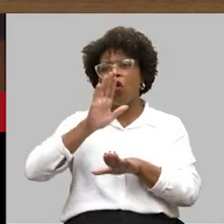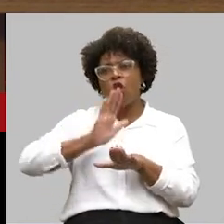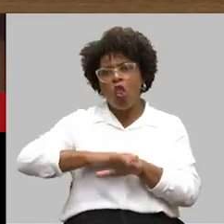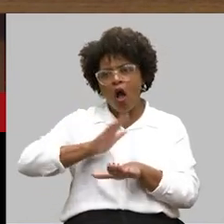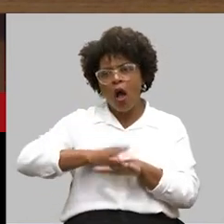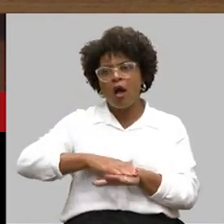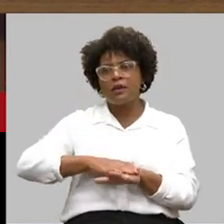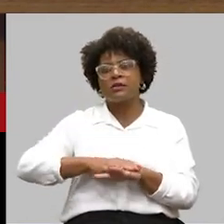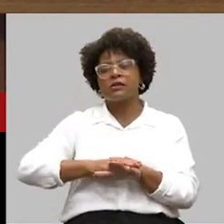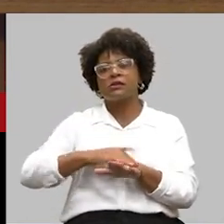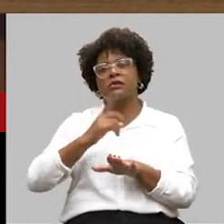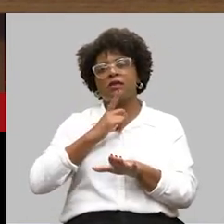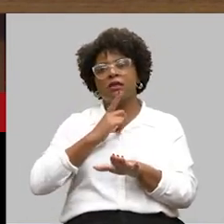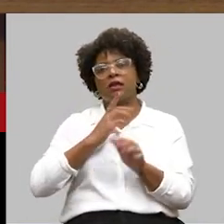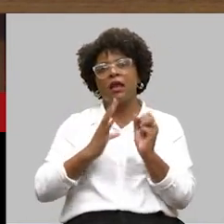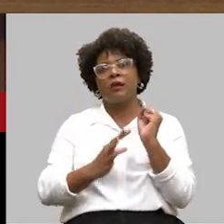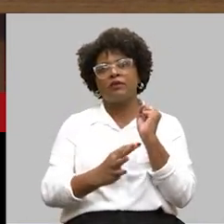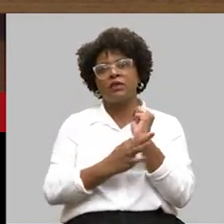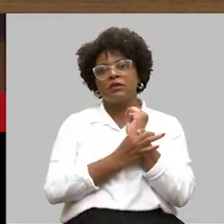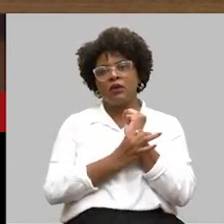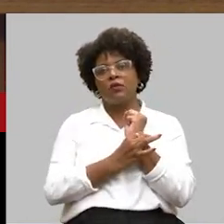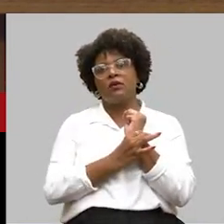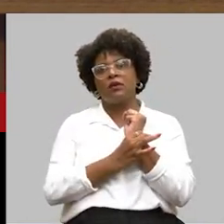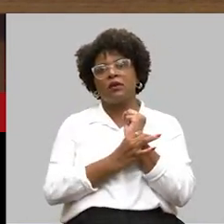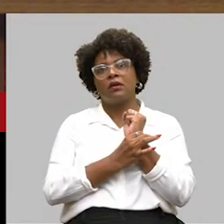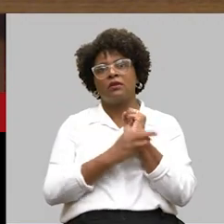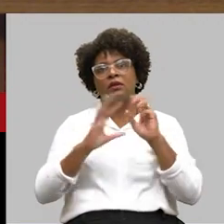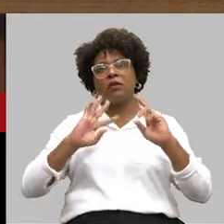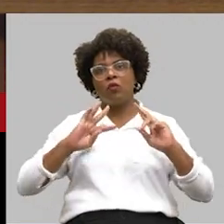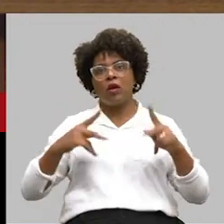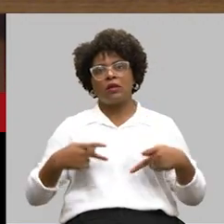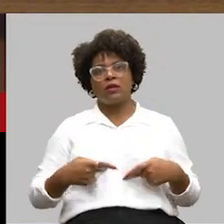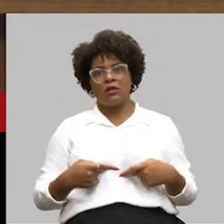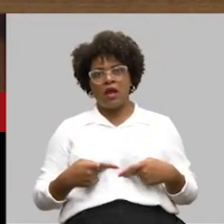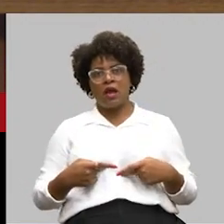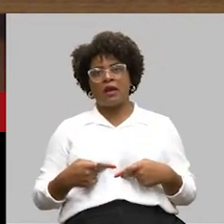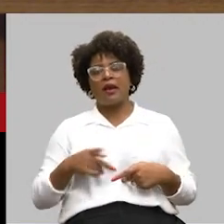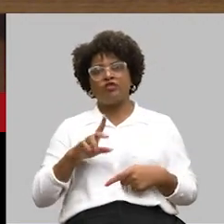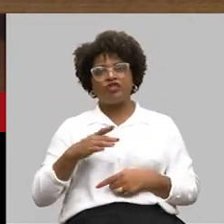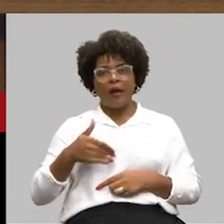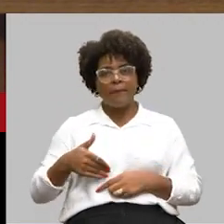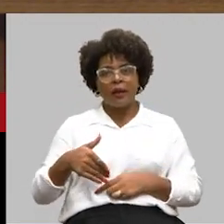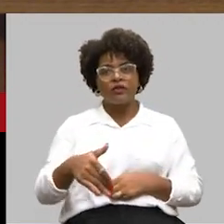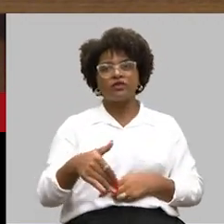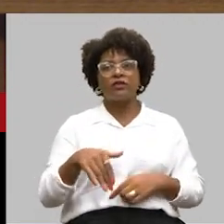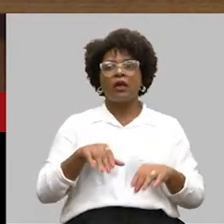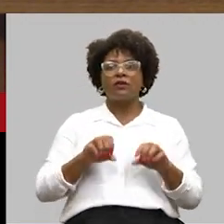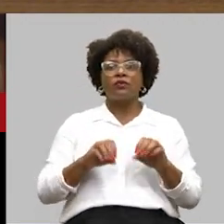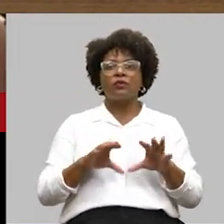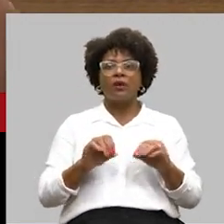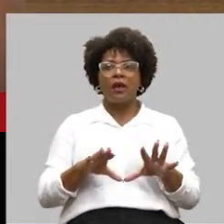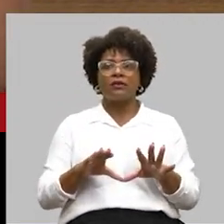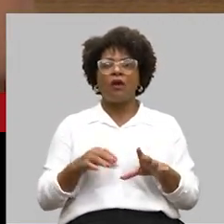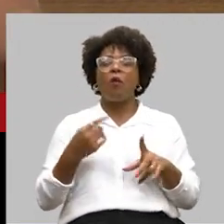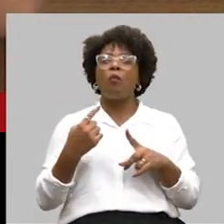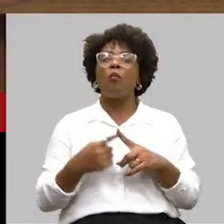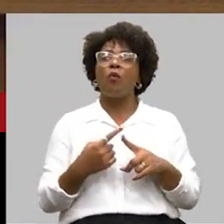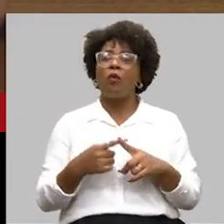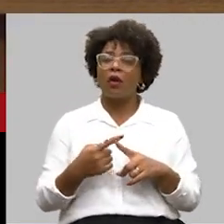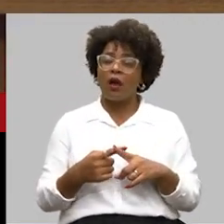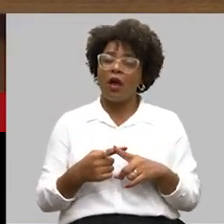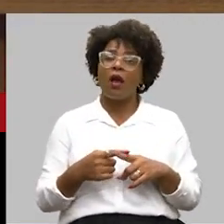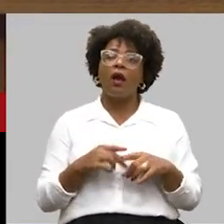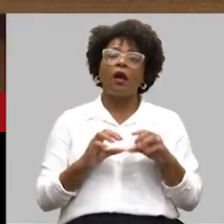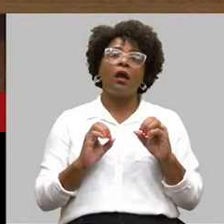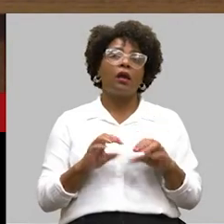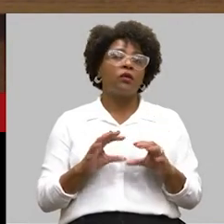que asseguramos a humanidade então é a partir da nossa educação porque a educação ela